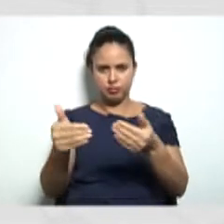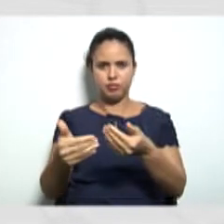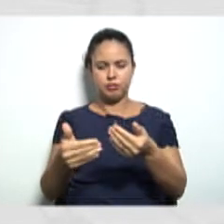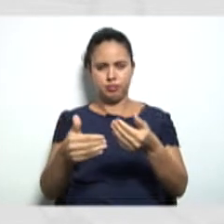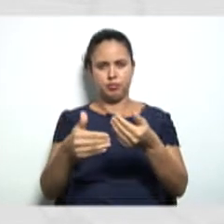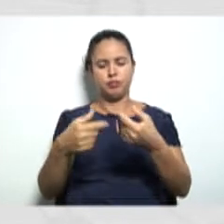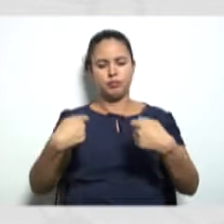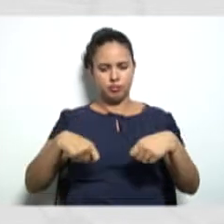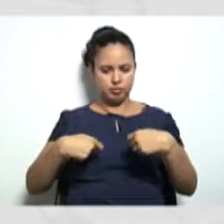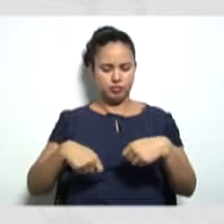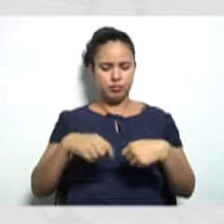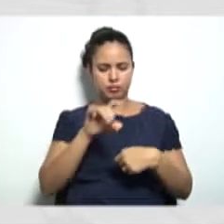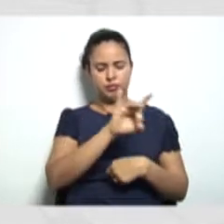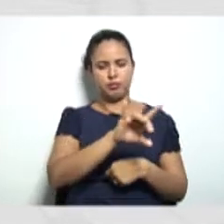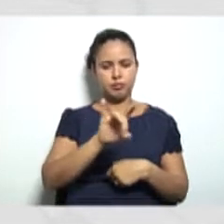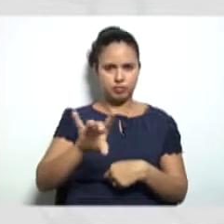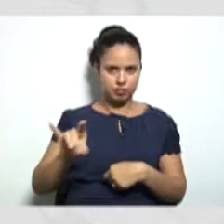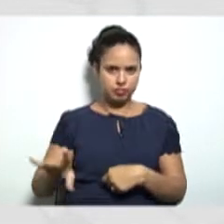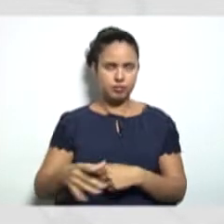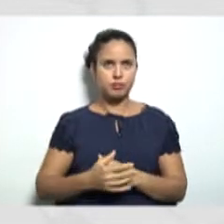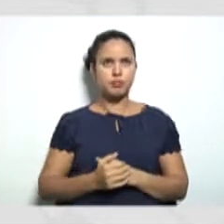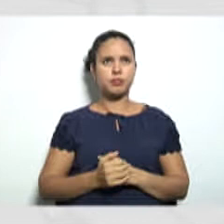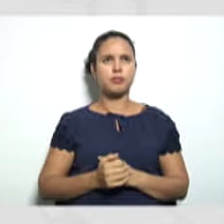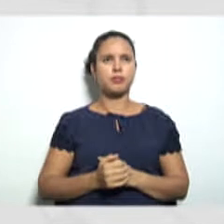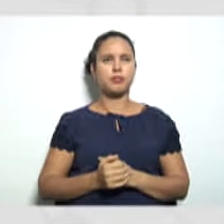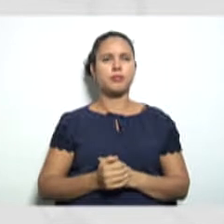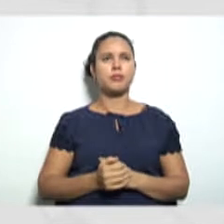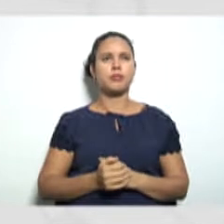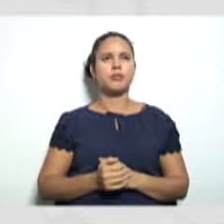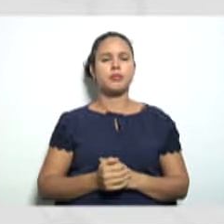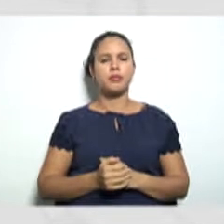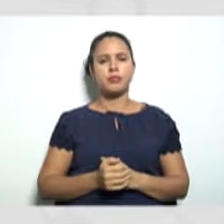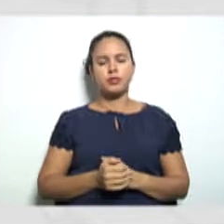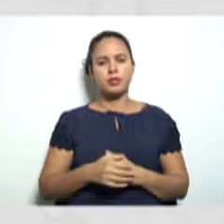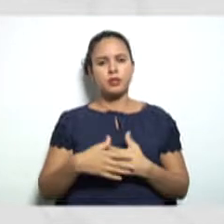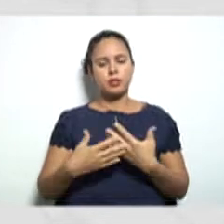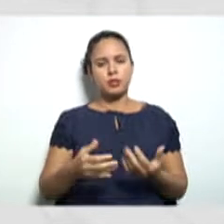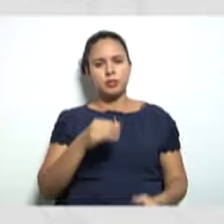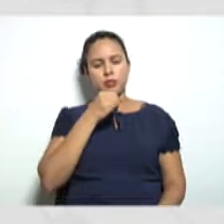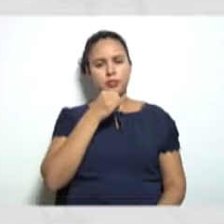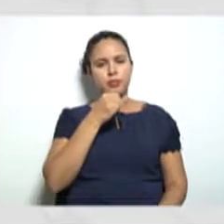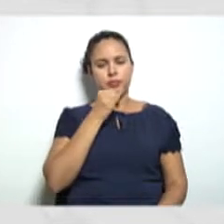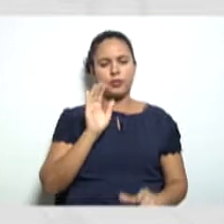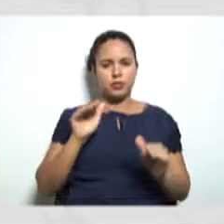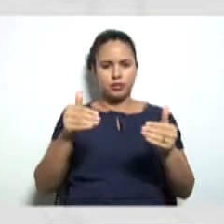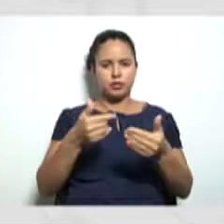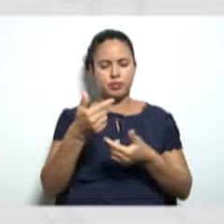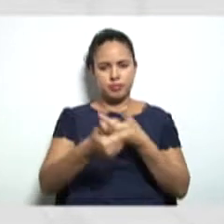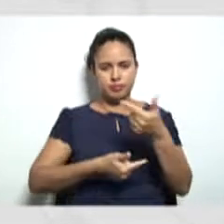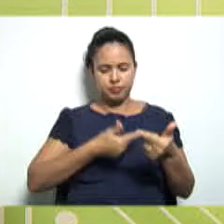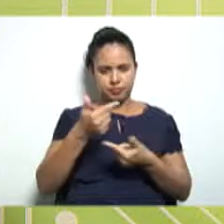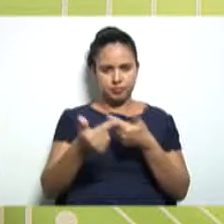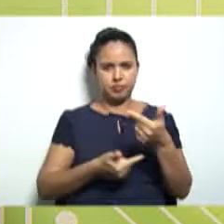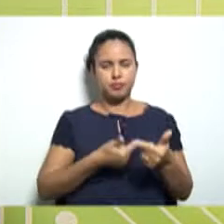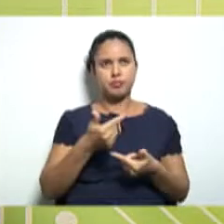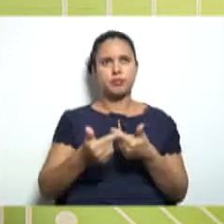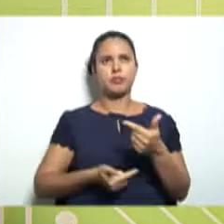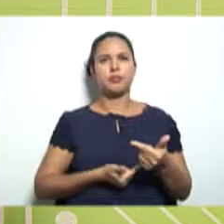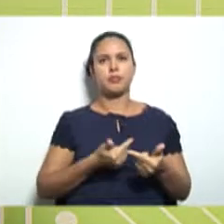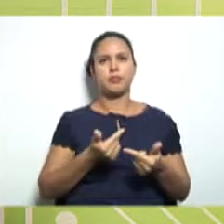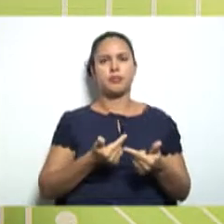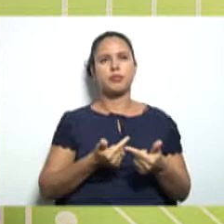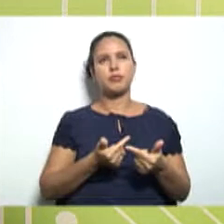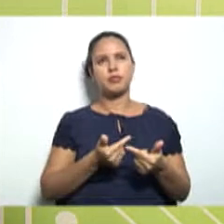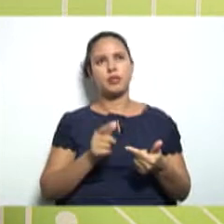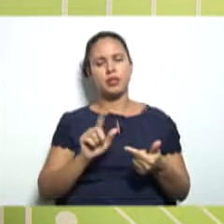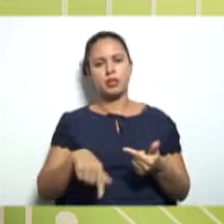São cooperativas. Nós comentamos então o ramo especial. O ramo especial tem essa questão muito voltada para o trabalho e para a funcionalidade das pessoas. Então a ideia